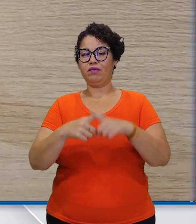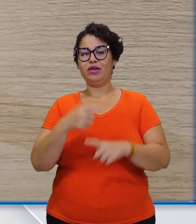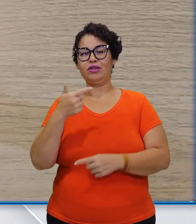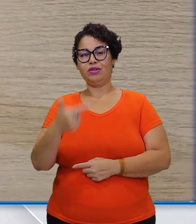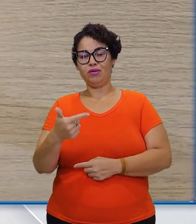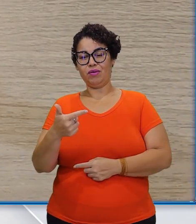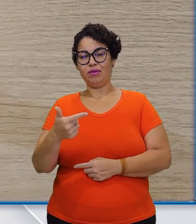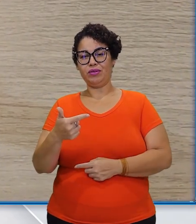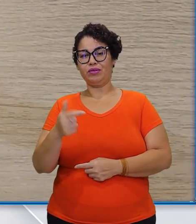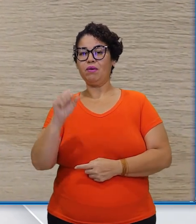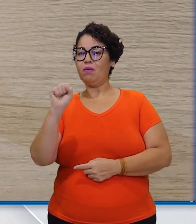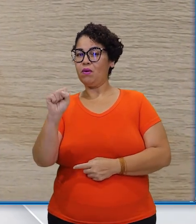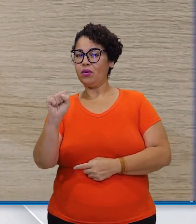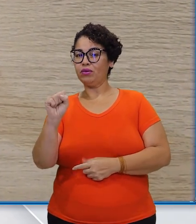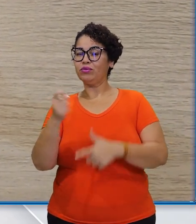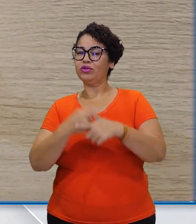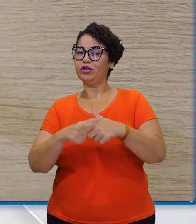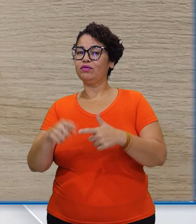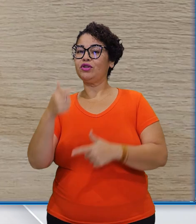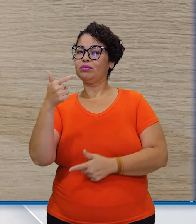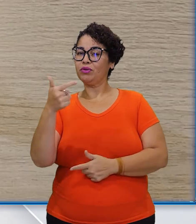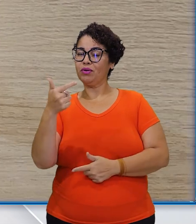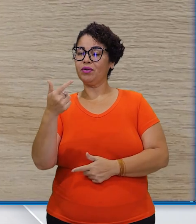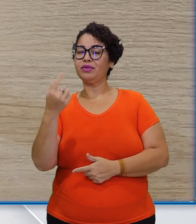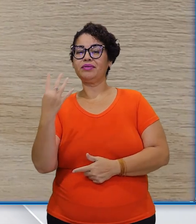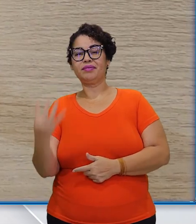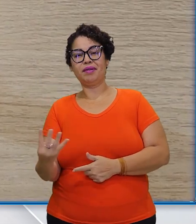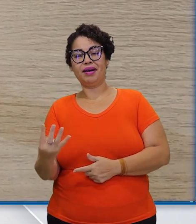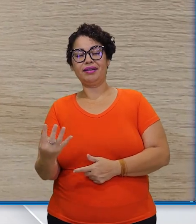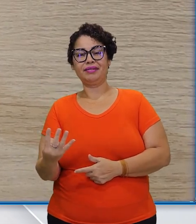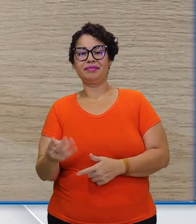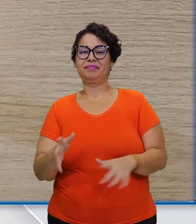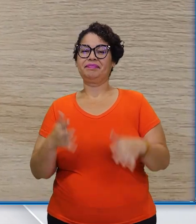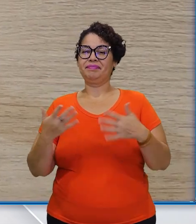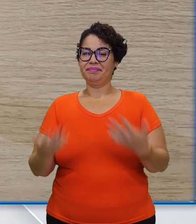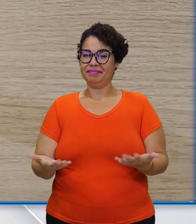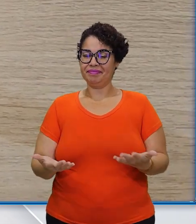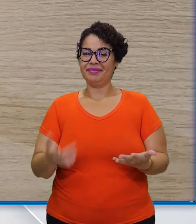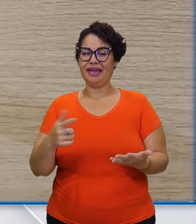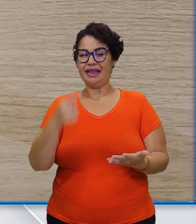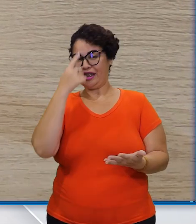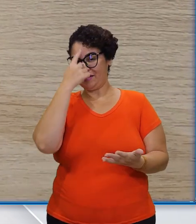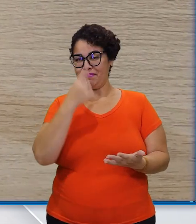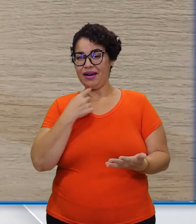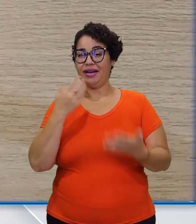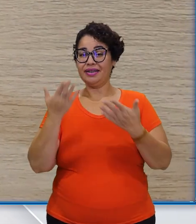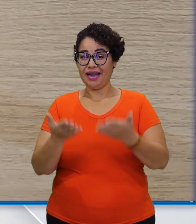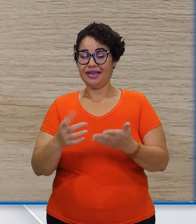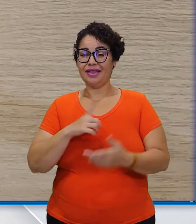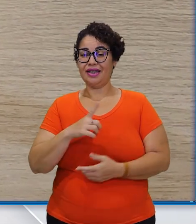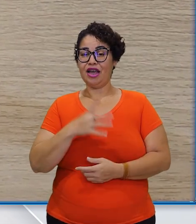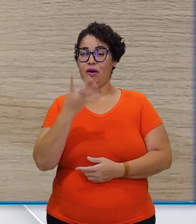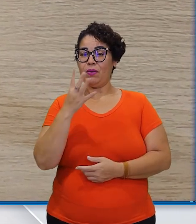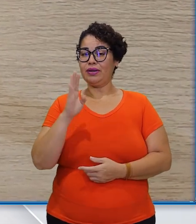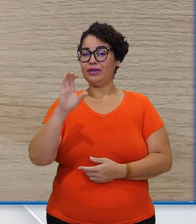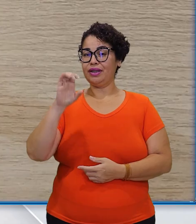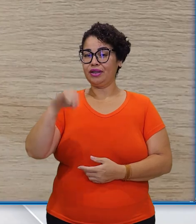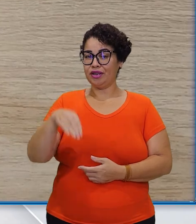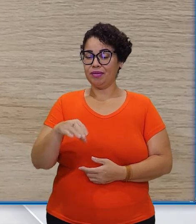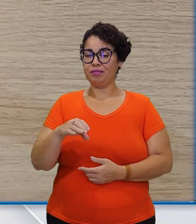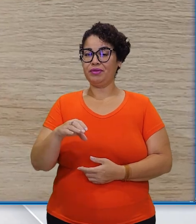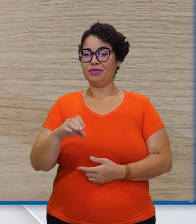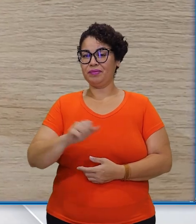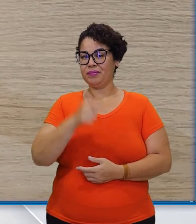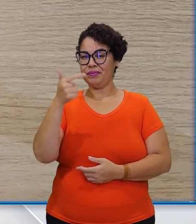vezes 2, que dá 8, dividido por 2, que dá 4. Portanto, essa figura aqui tem 4